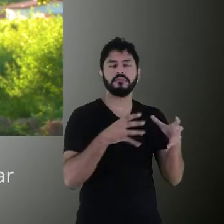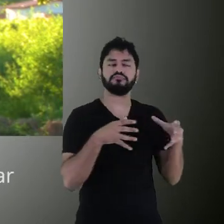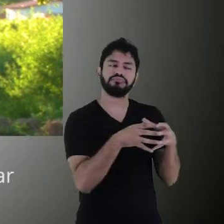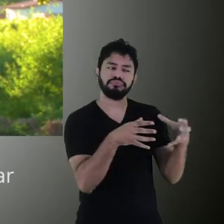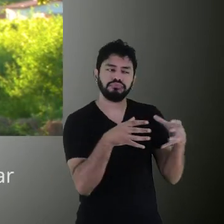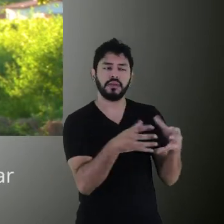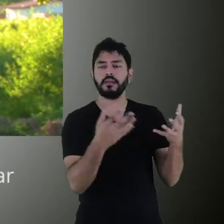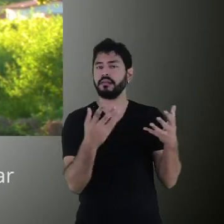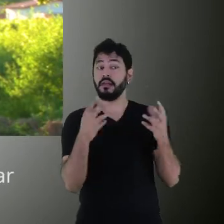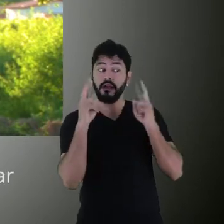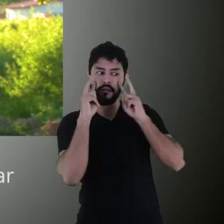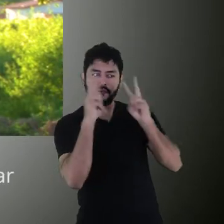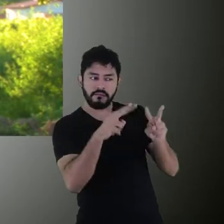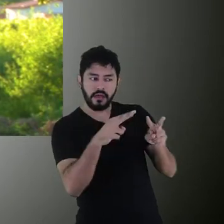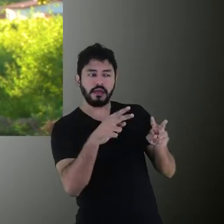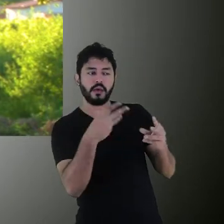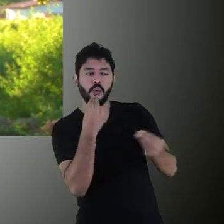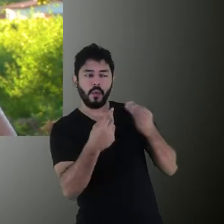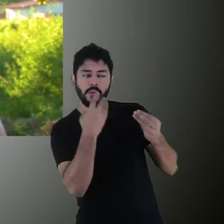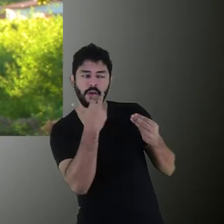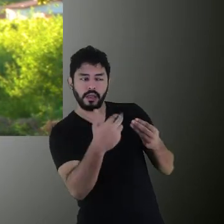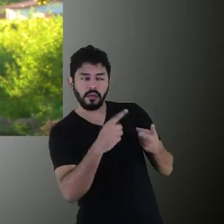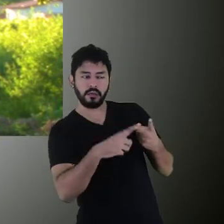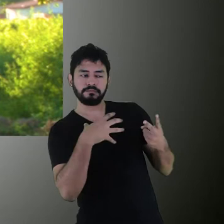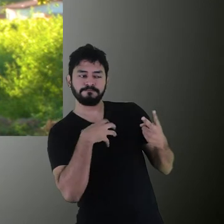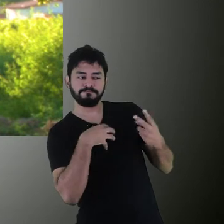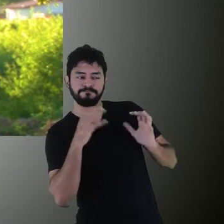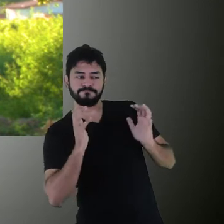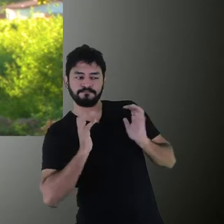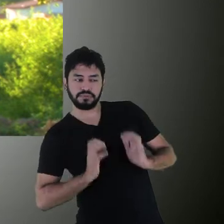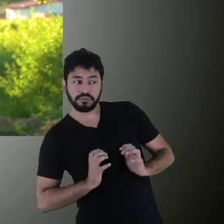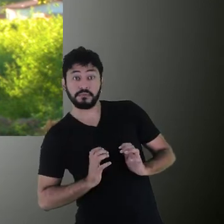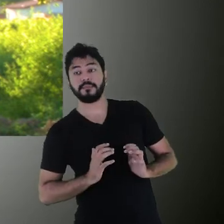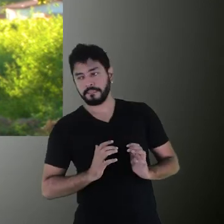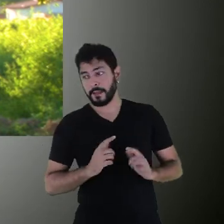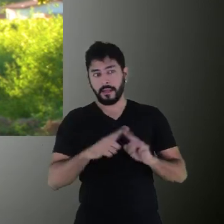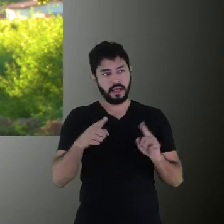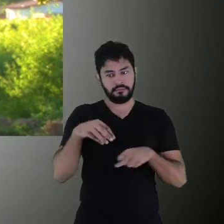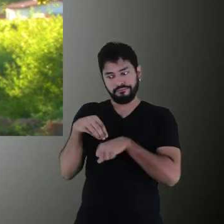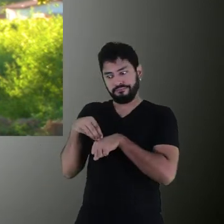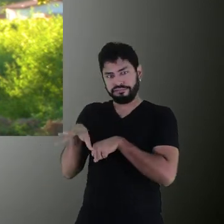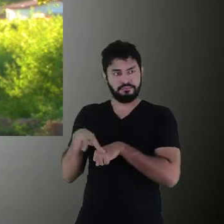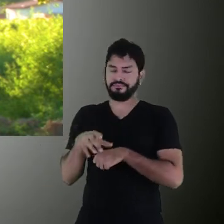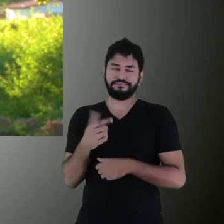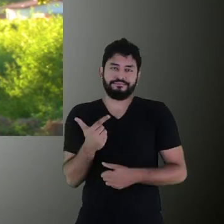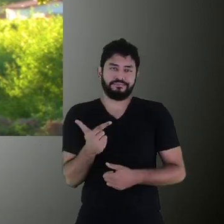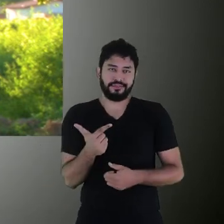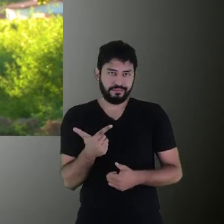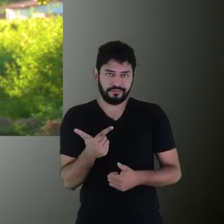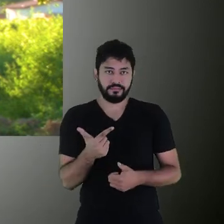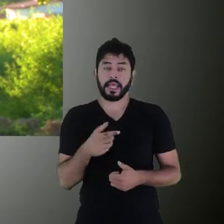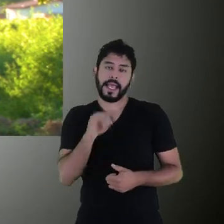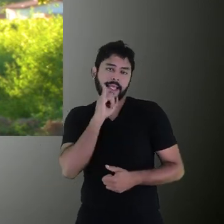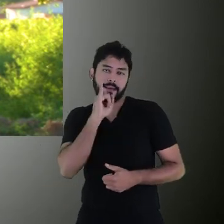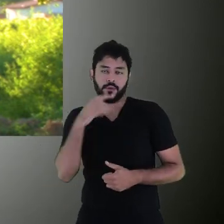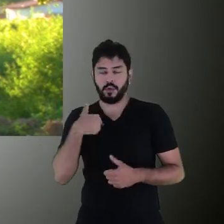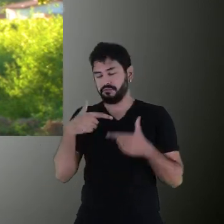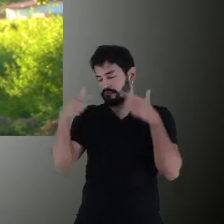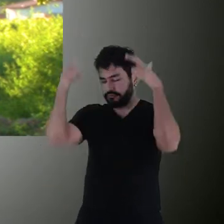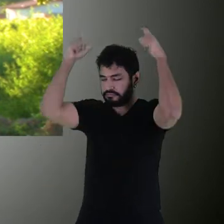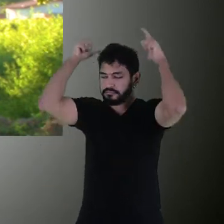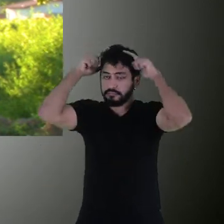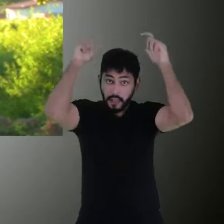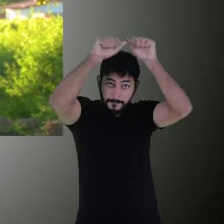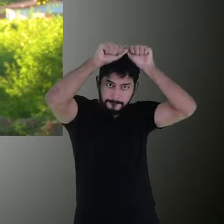se eu sou indígena, se você passar um tempo da minha comunidade, ver eu falando meu idioma, sentindo como é o meu tipo de